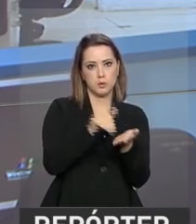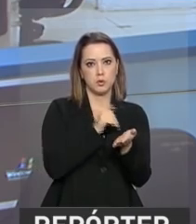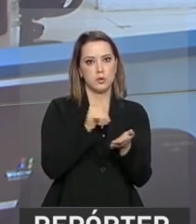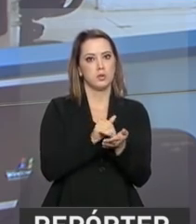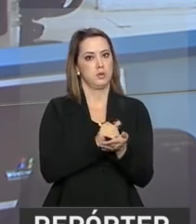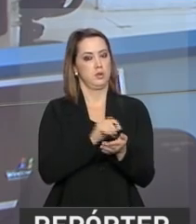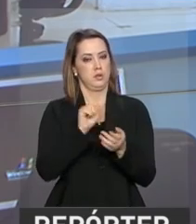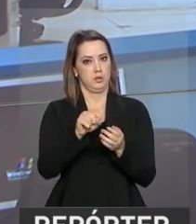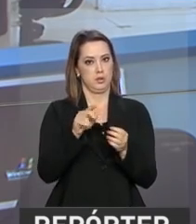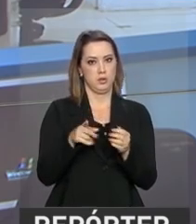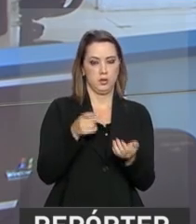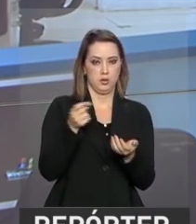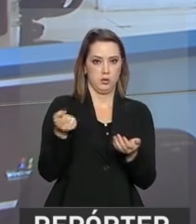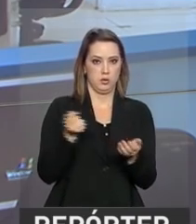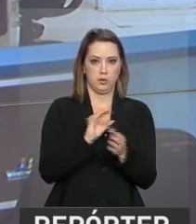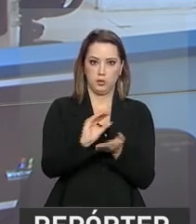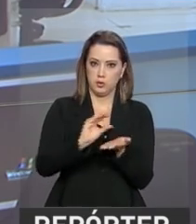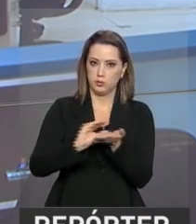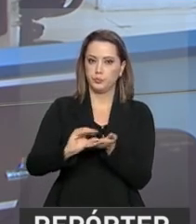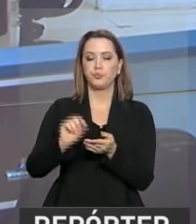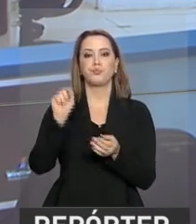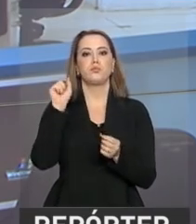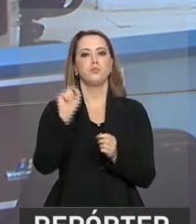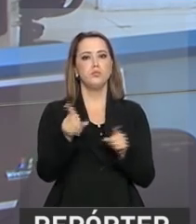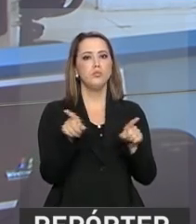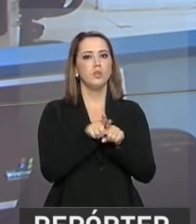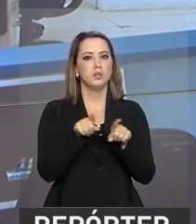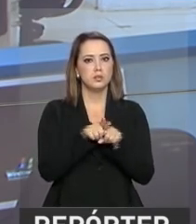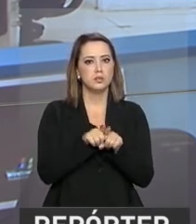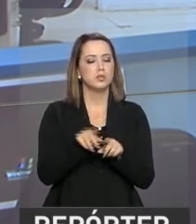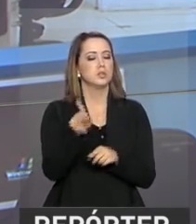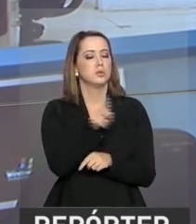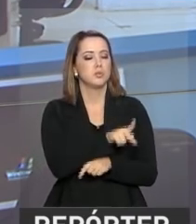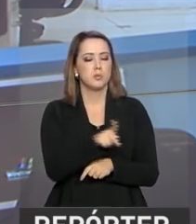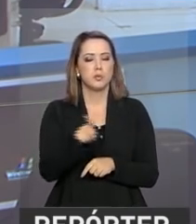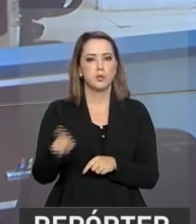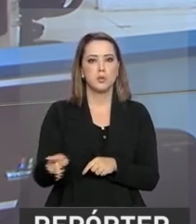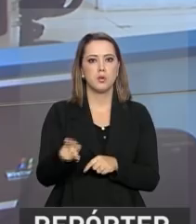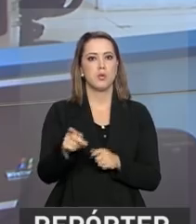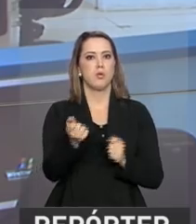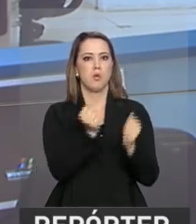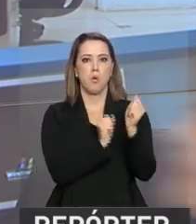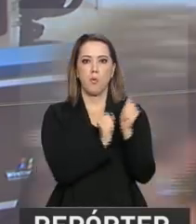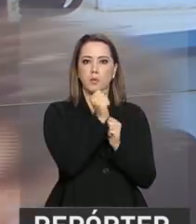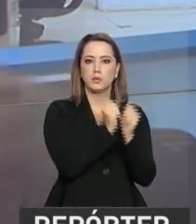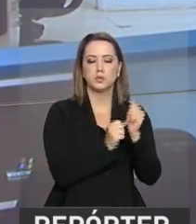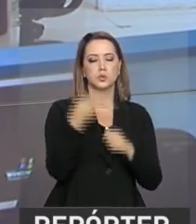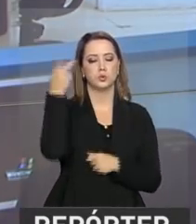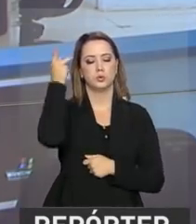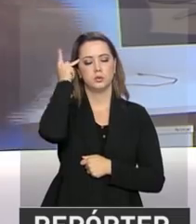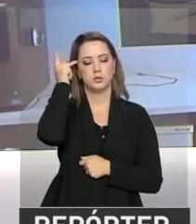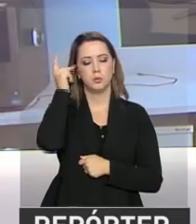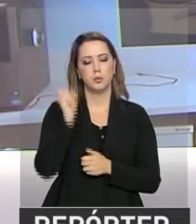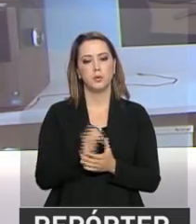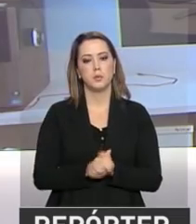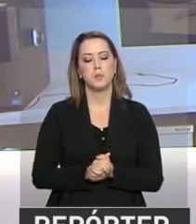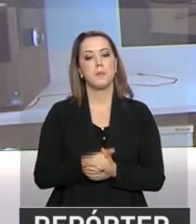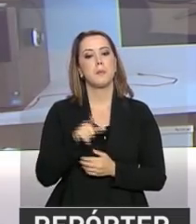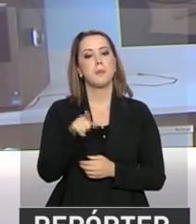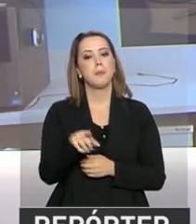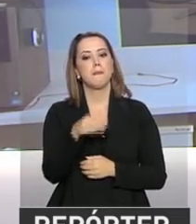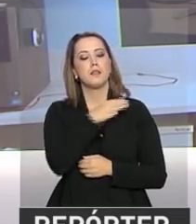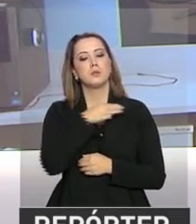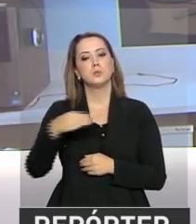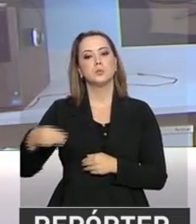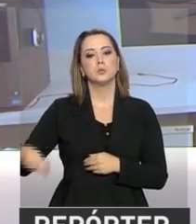de parcerias de investimento Moreira Franco além de Paulo Scaff presidente da Federação das indústrias do Estado de São Paulo o ministro da